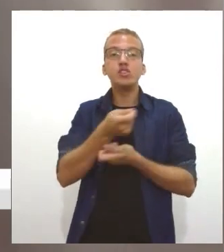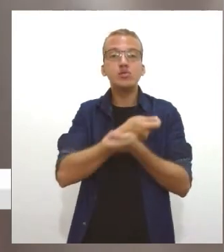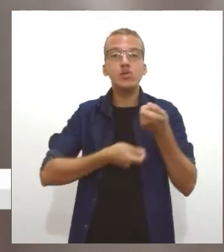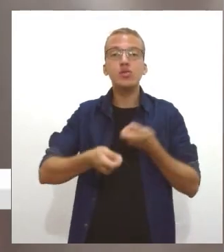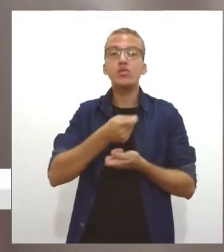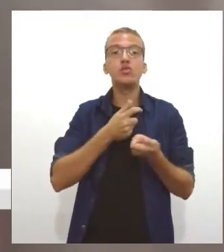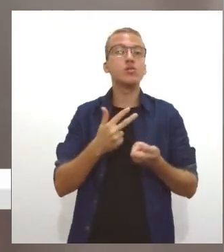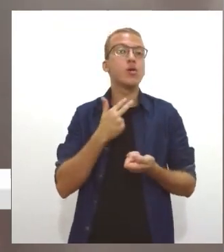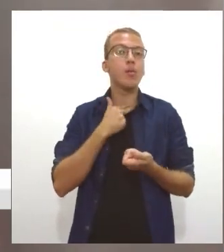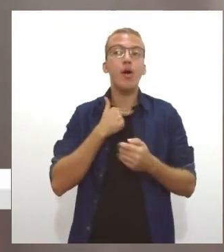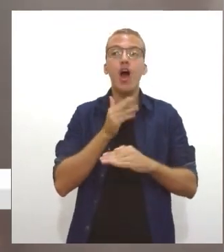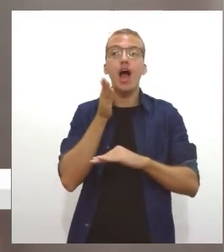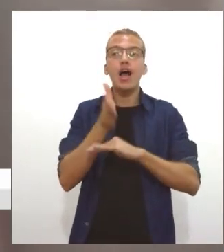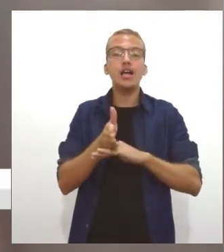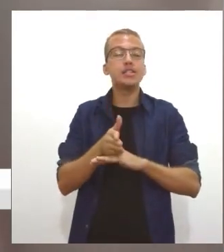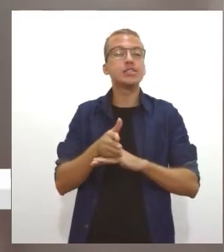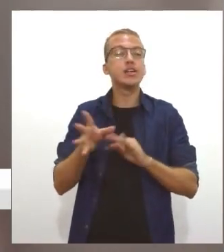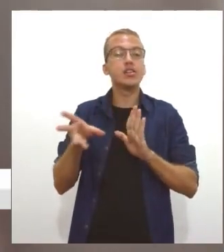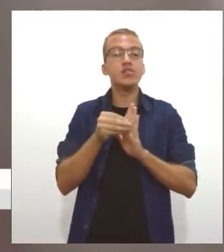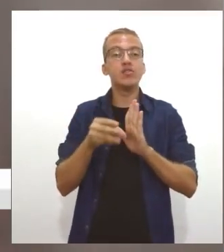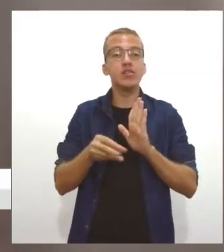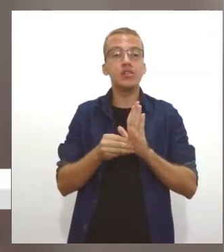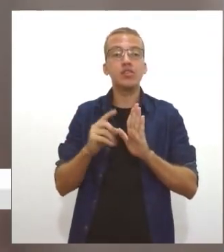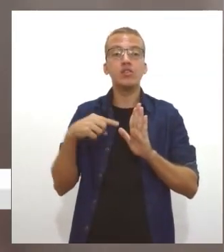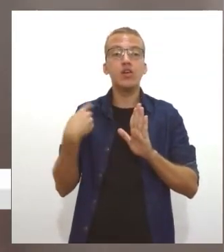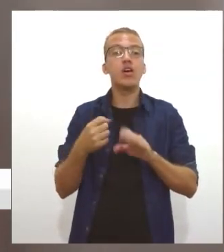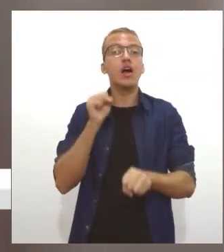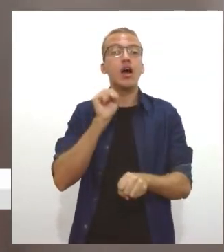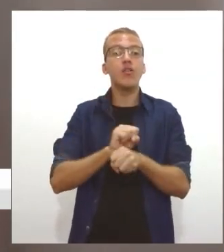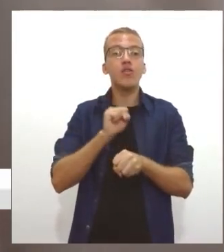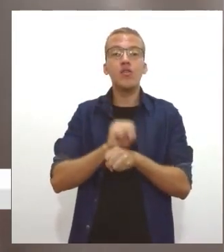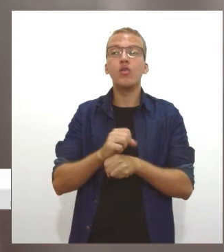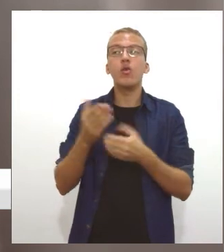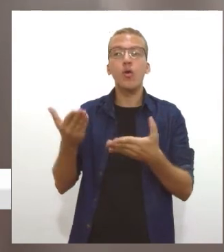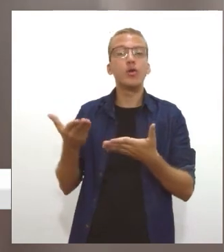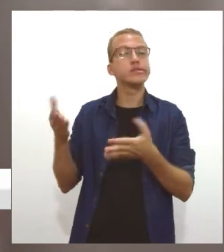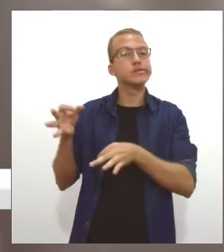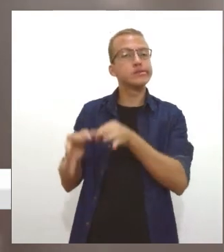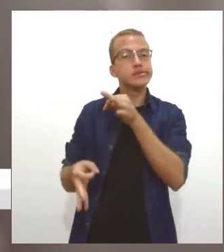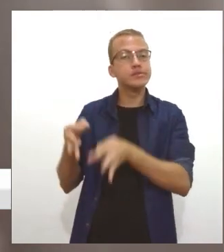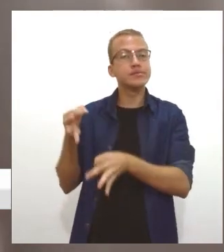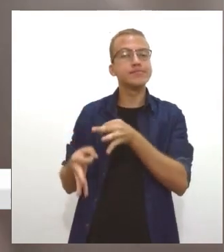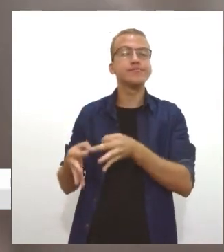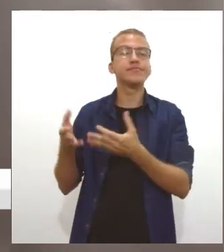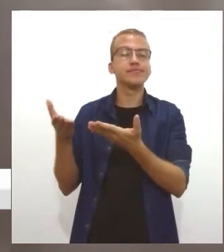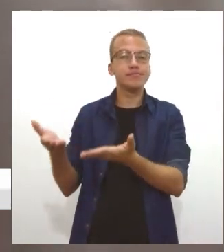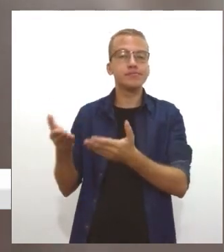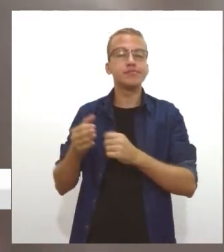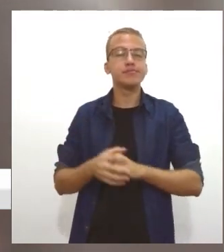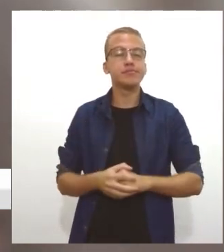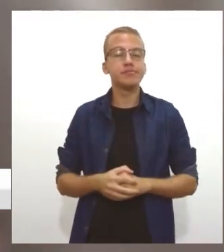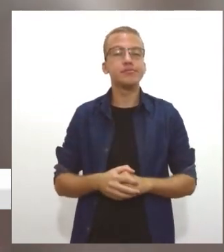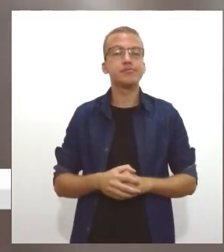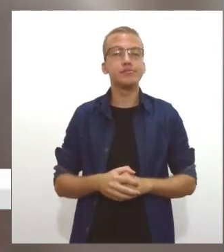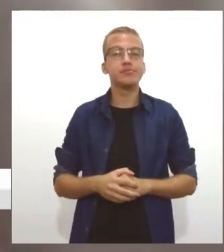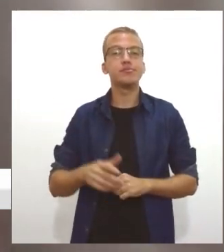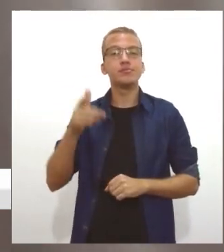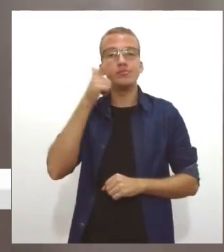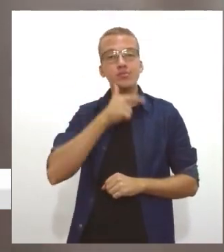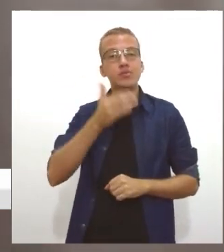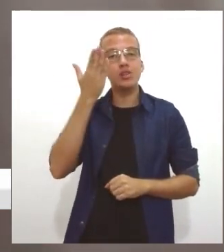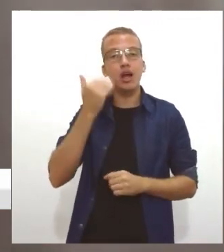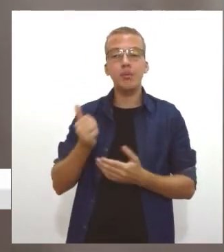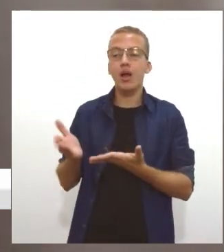dados. A gente está aguardando hoje o Poder Judiciário para que a gente possa aí realizar um levantamento de quantas mulheres